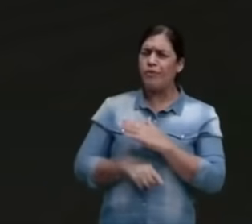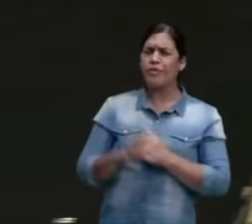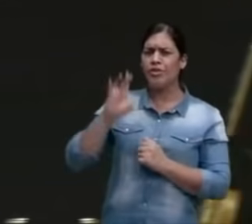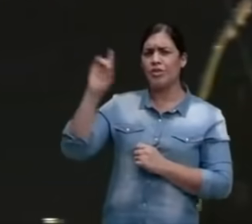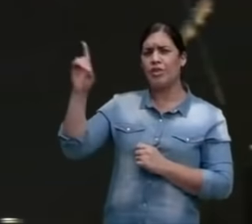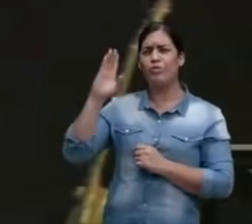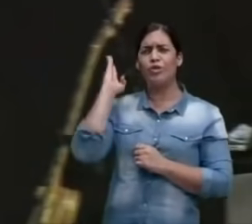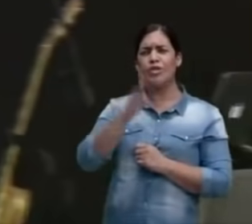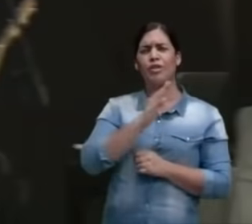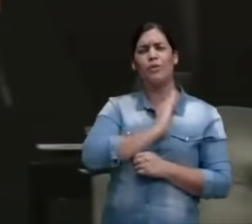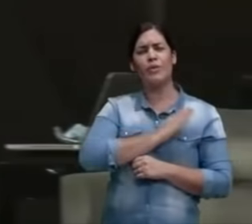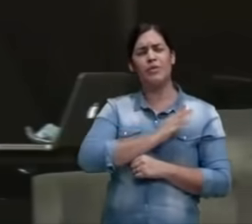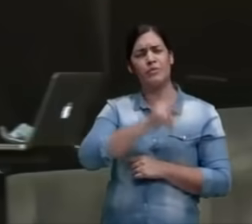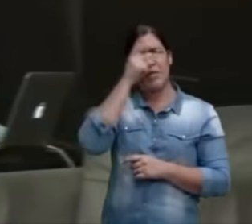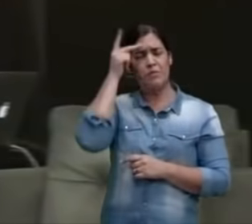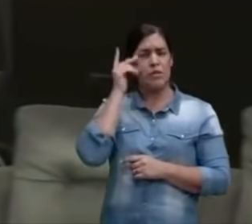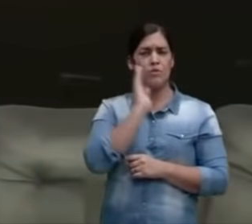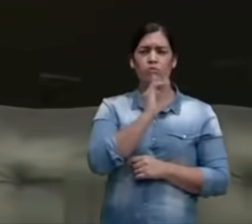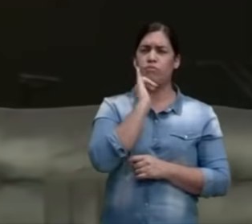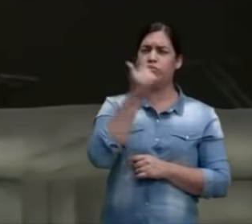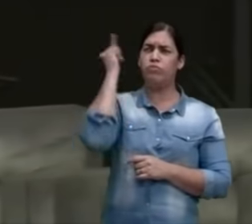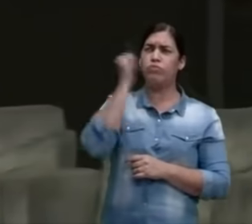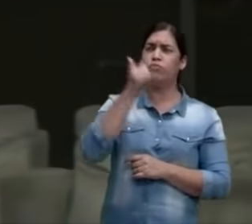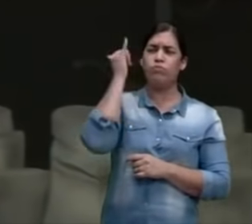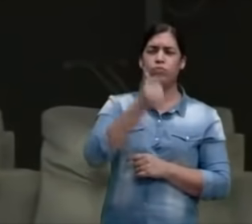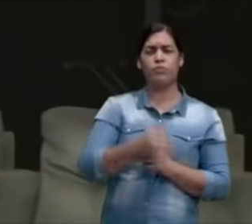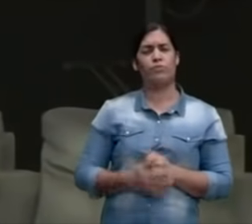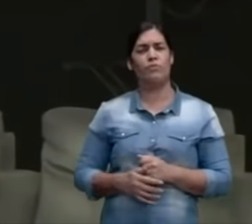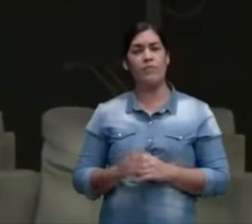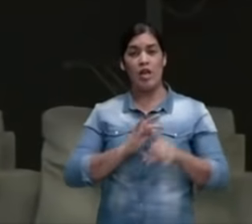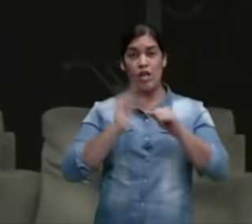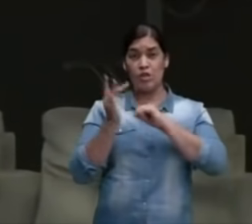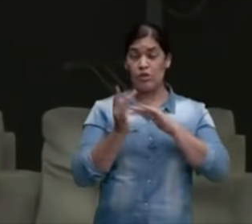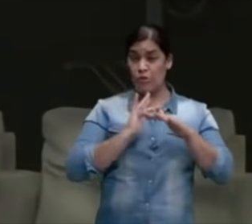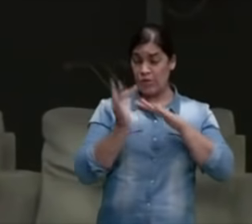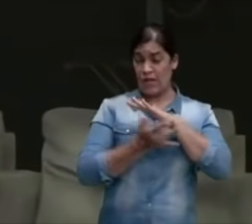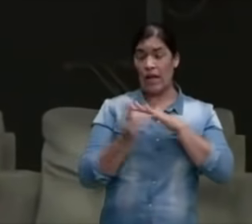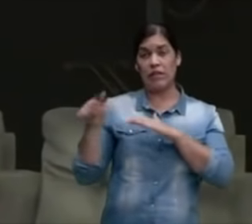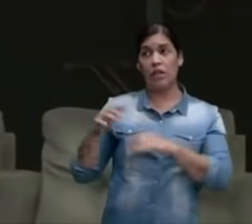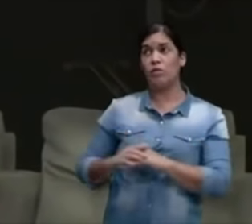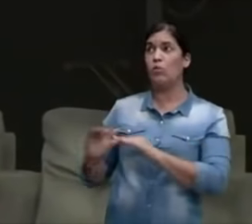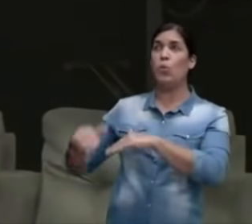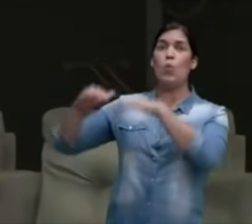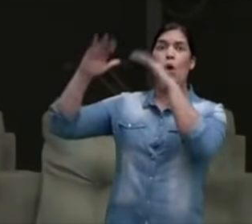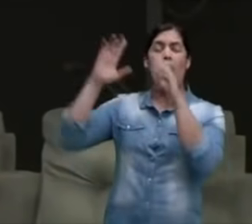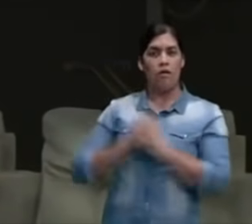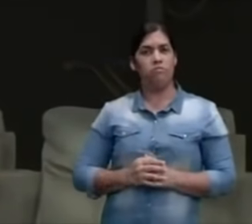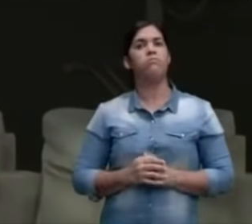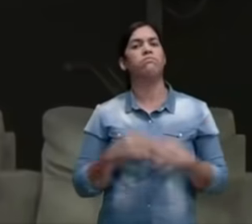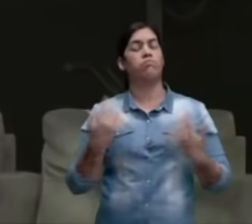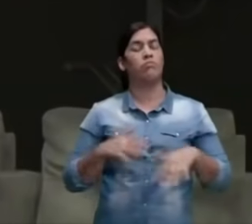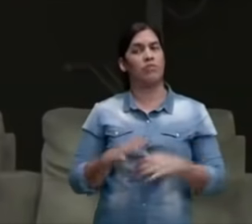coração das pessoas. E ele tem crescido nas redes sociais de uma maneira inexplicável. Só Deus